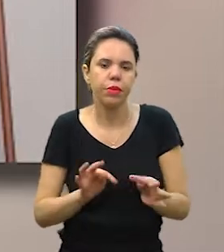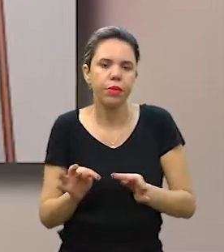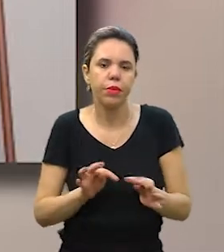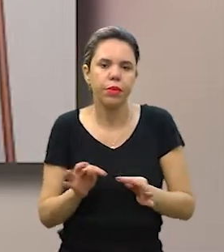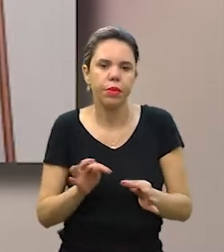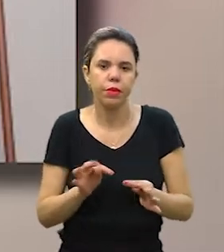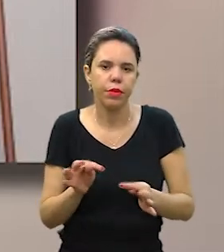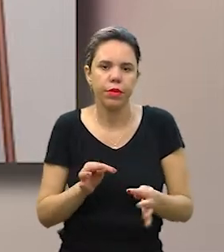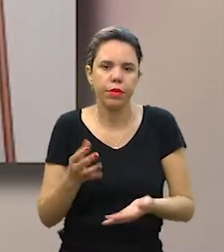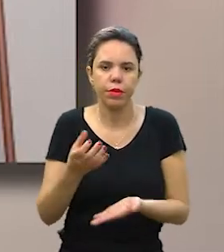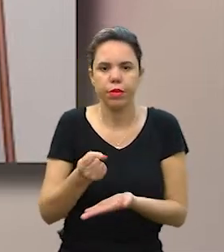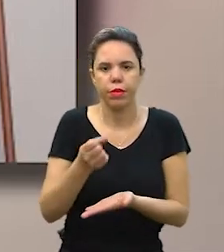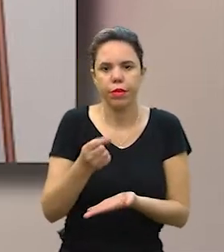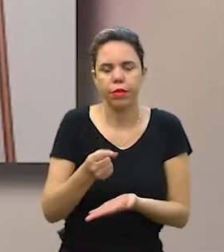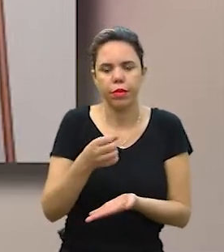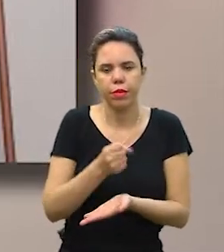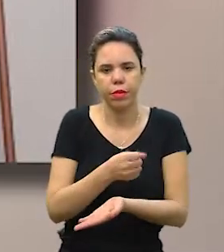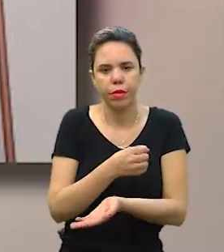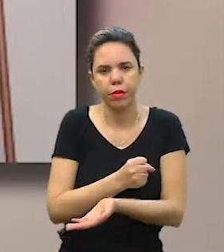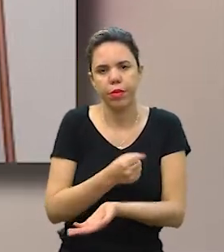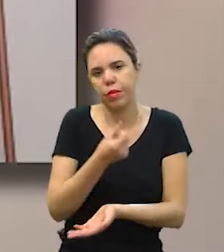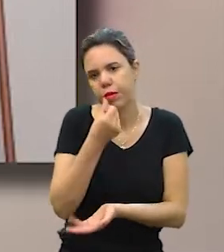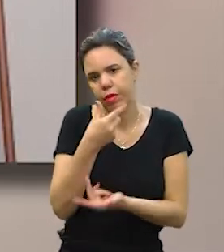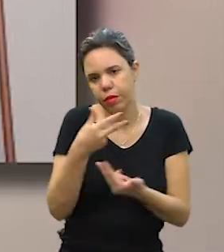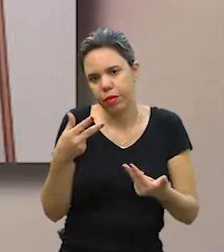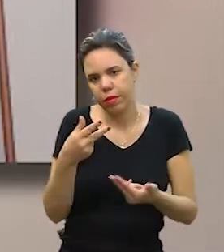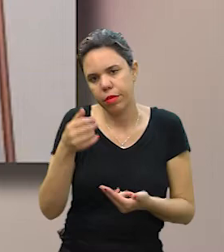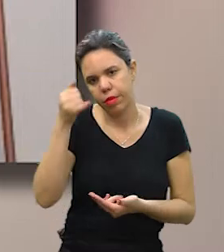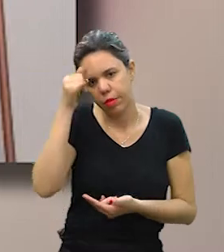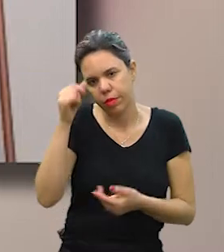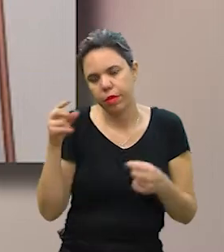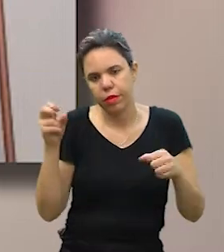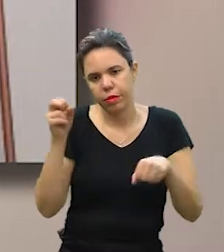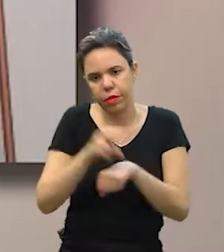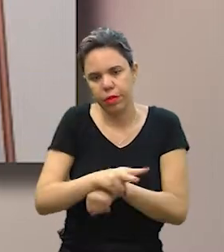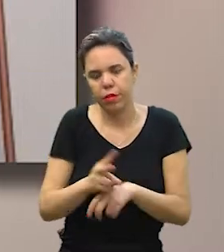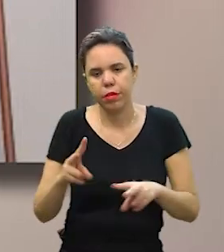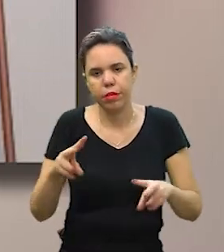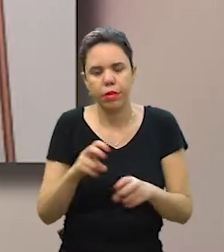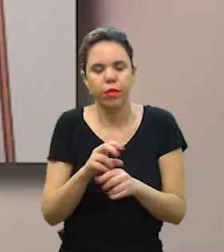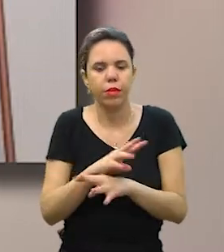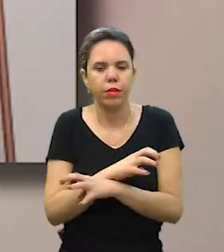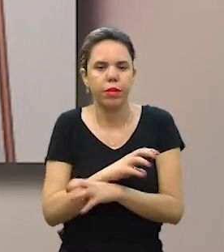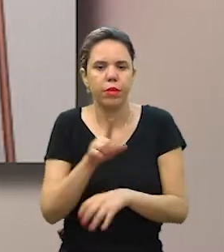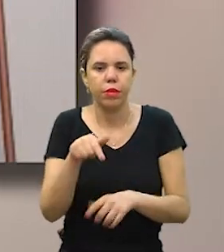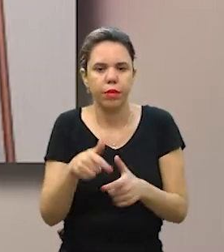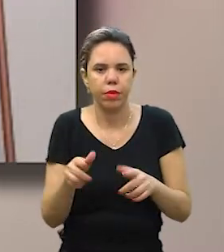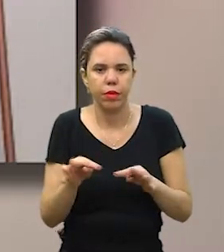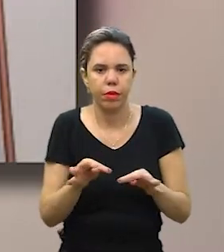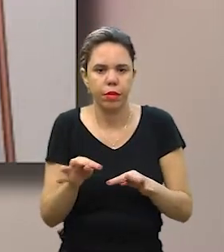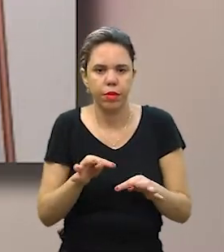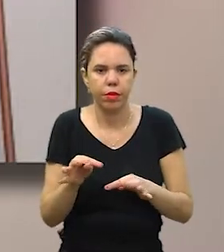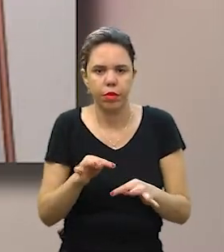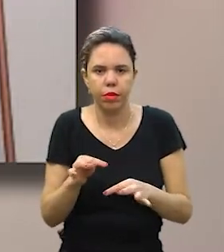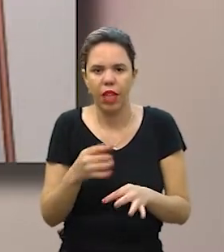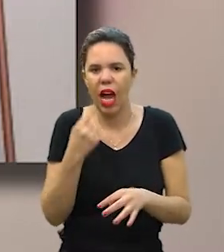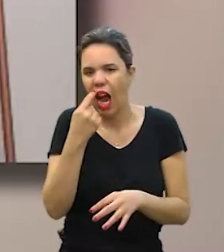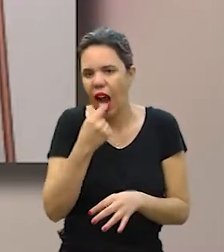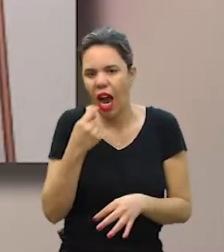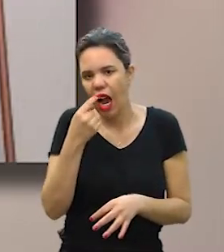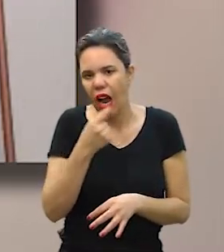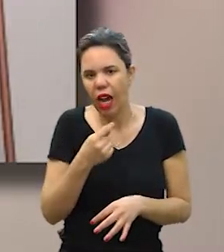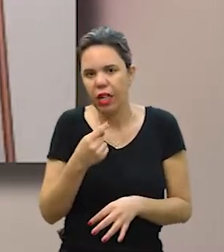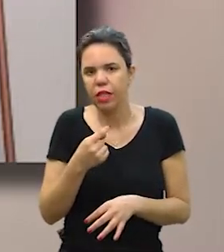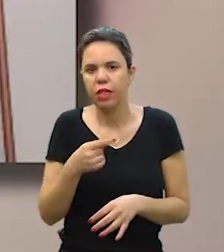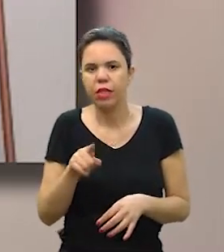são através de pomadas e soluções orais antifúngicas, lembrando que na maioria das vezes você está tratando a mucosa oral do